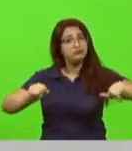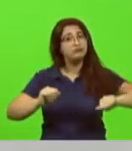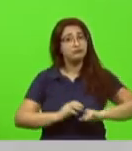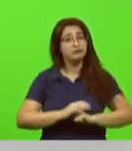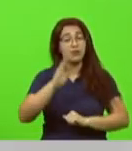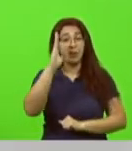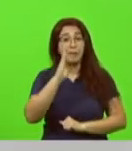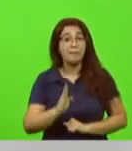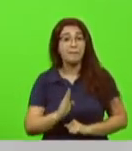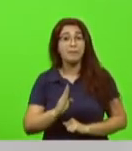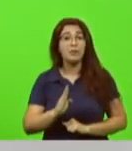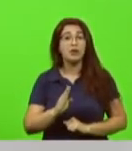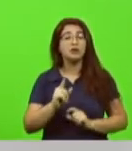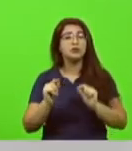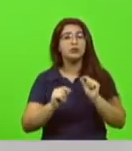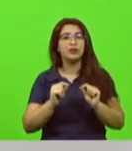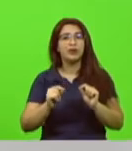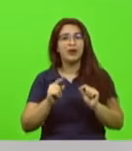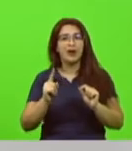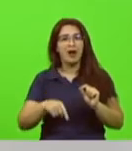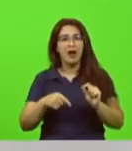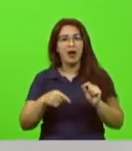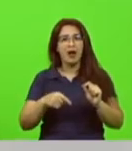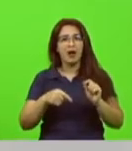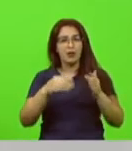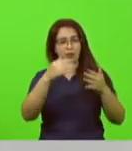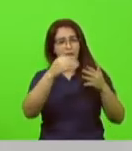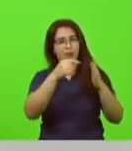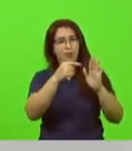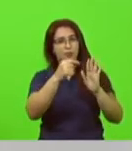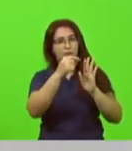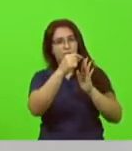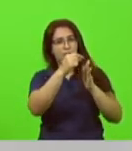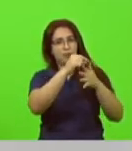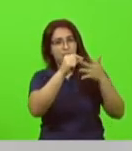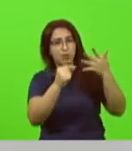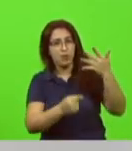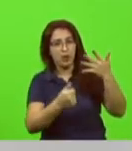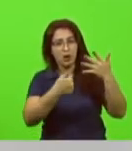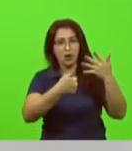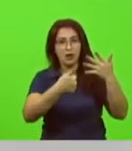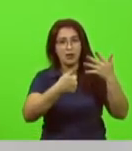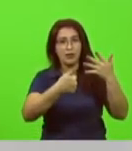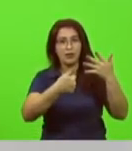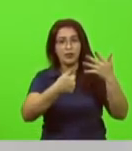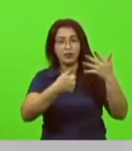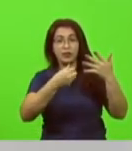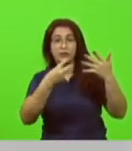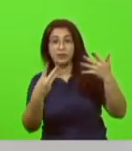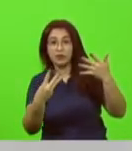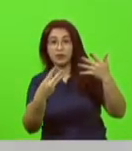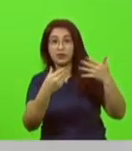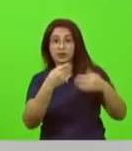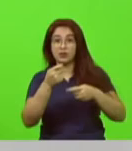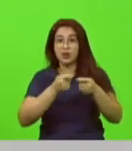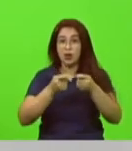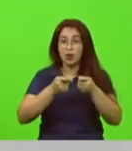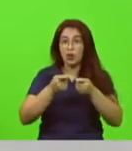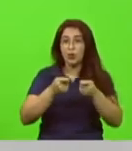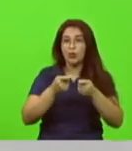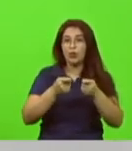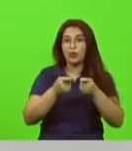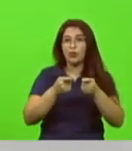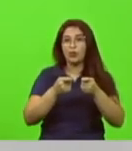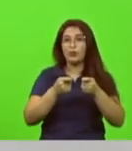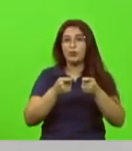da 13ª economia do mundo, lá no primeiro governo do então presidente Lula,